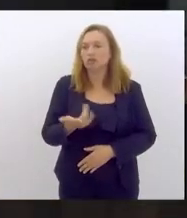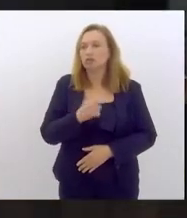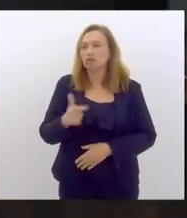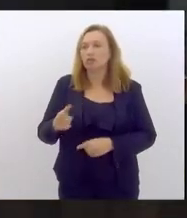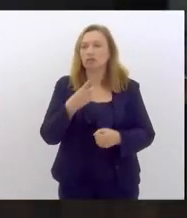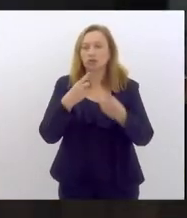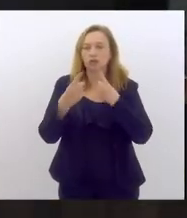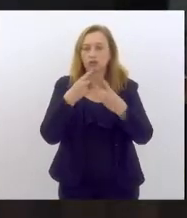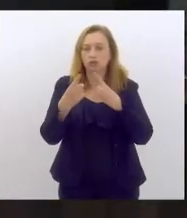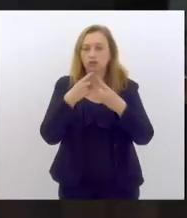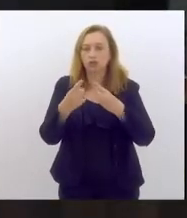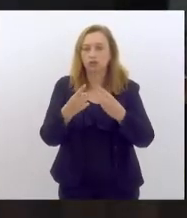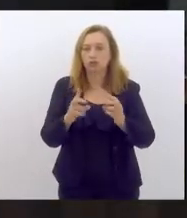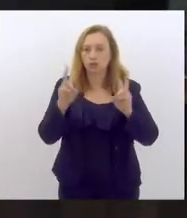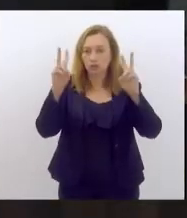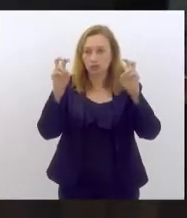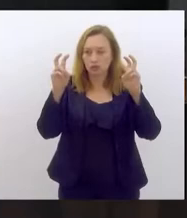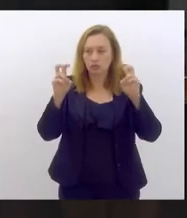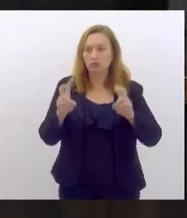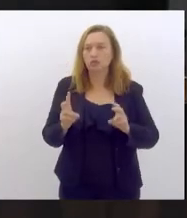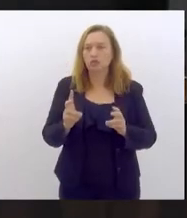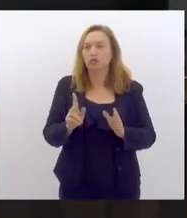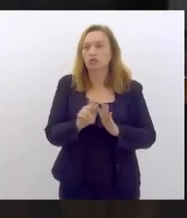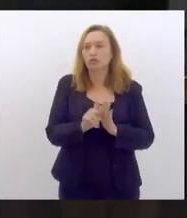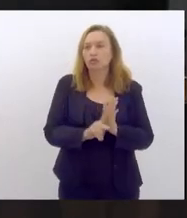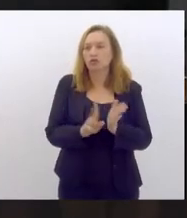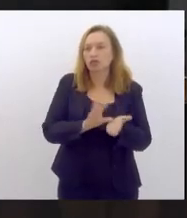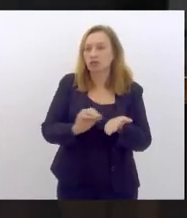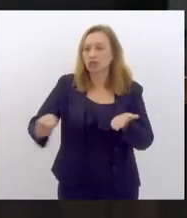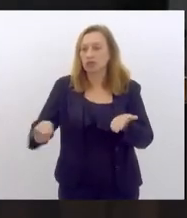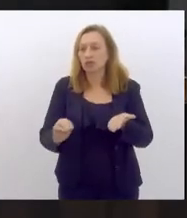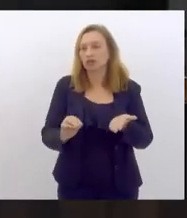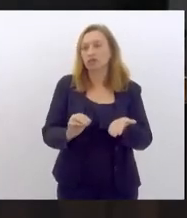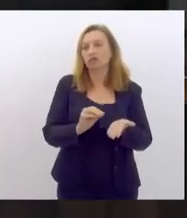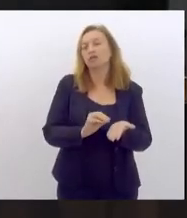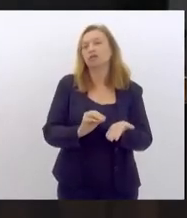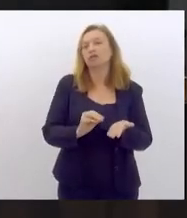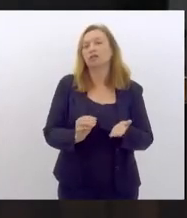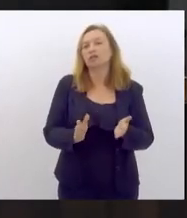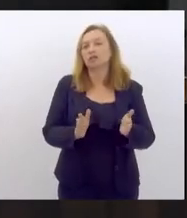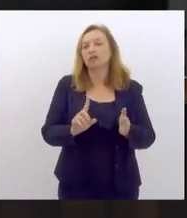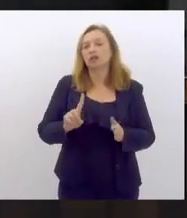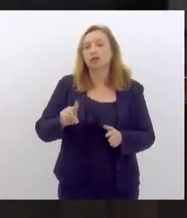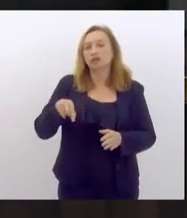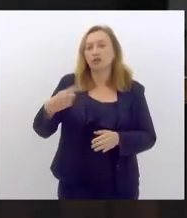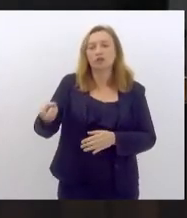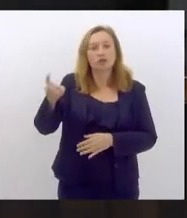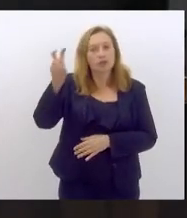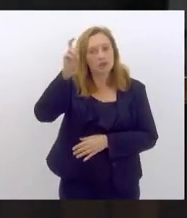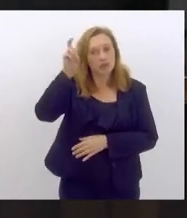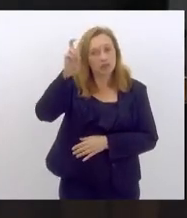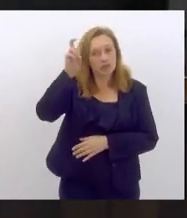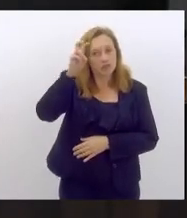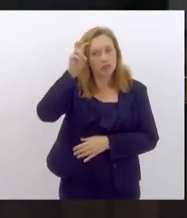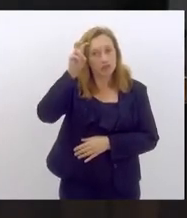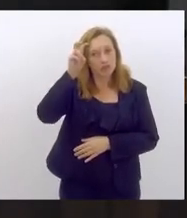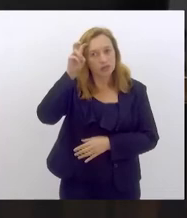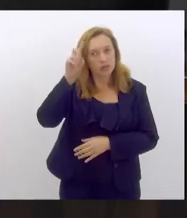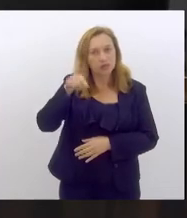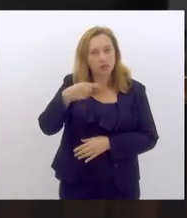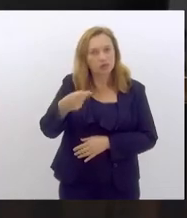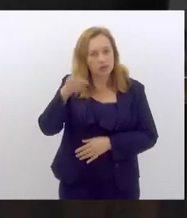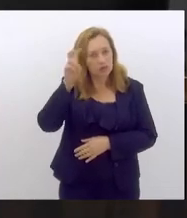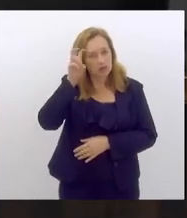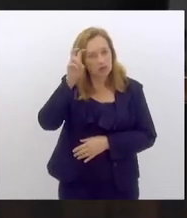queira discutir a matéria, o projeto sai de pauta e fica aberto o prazo até a próxima quinta-feira, da semana que vem. Na semana que vem, né,